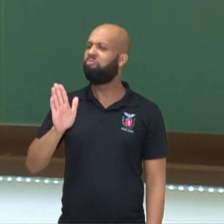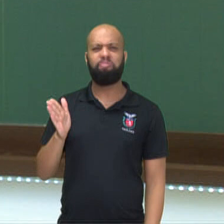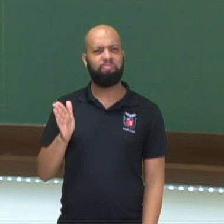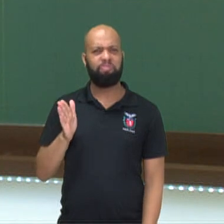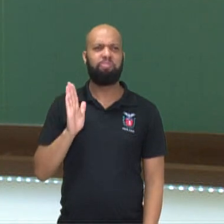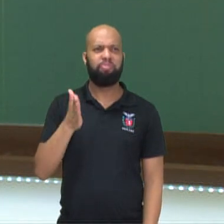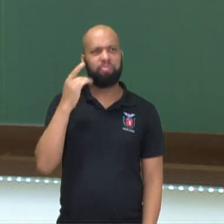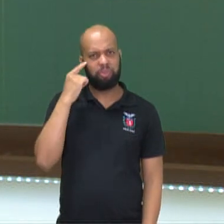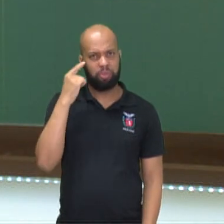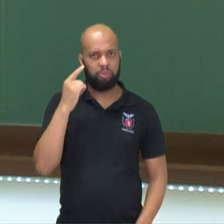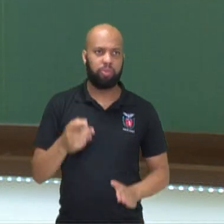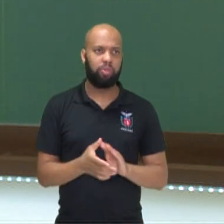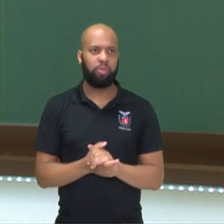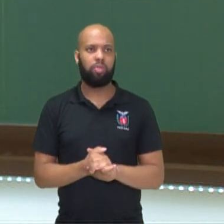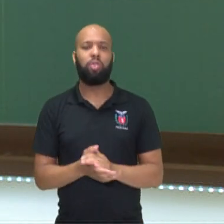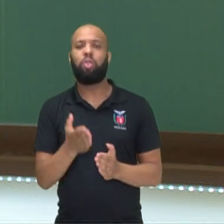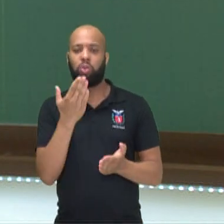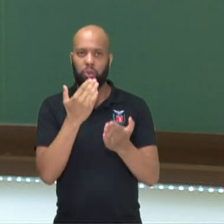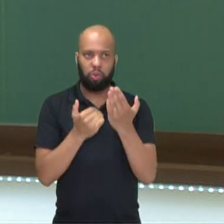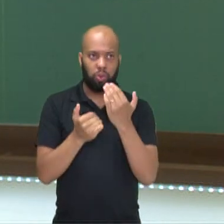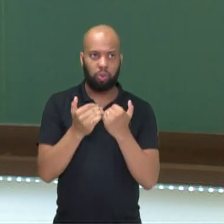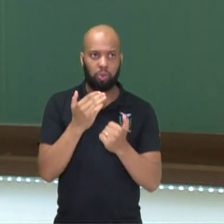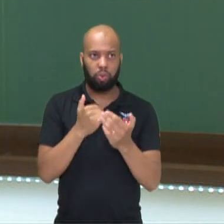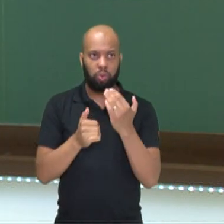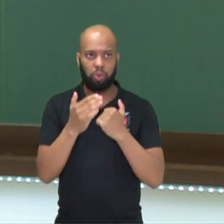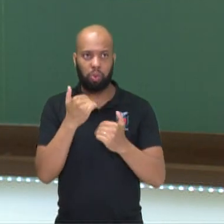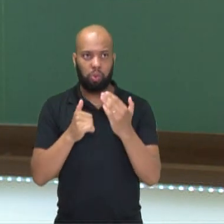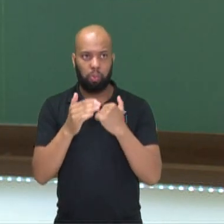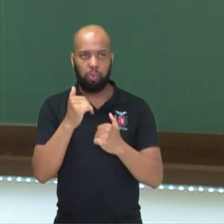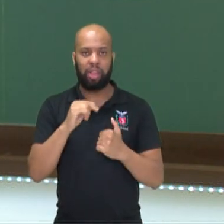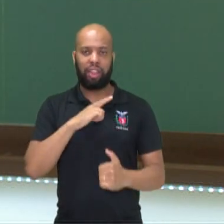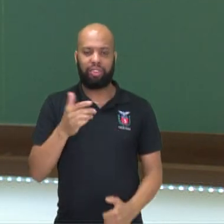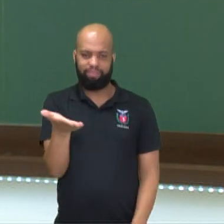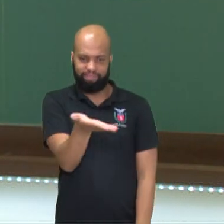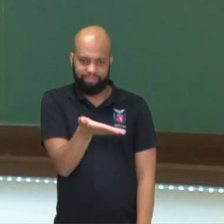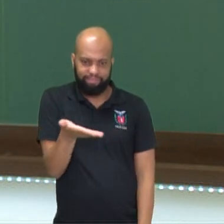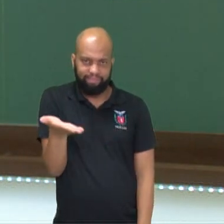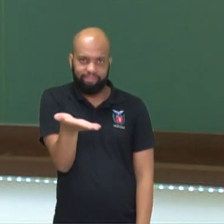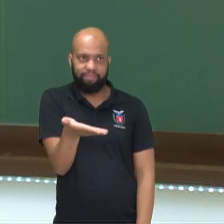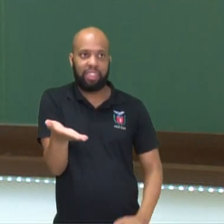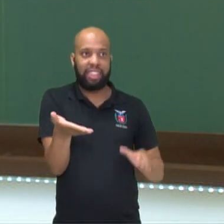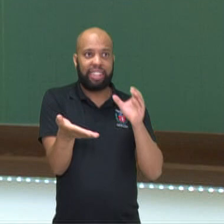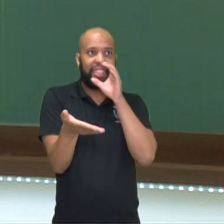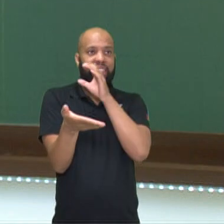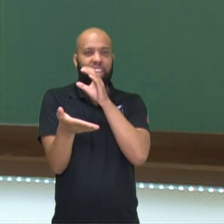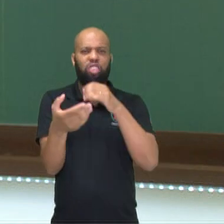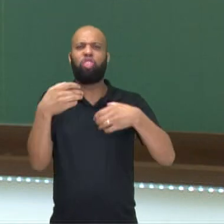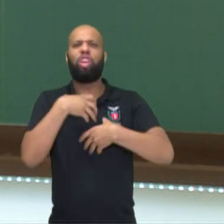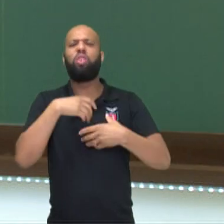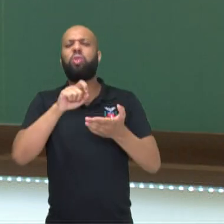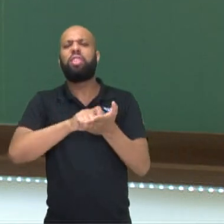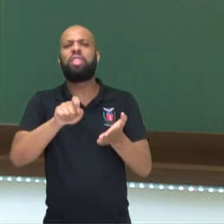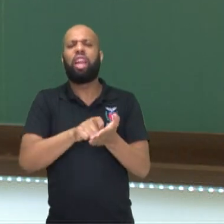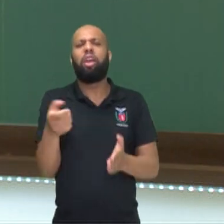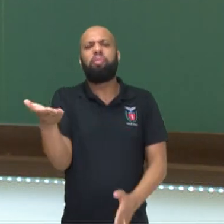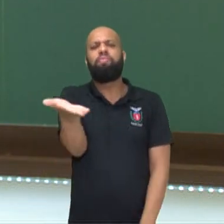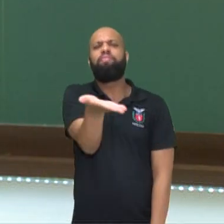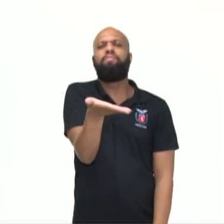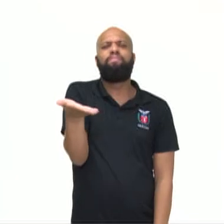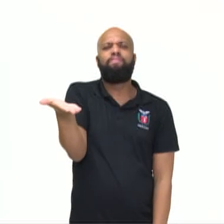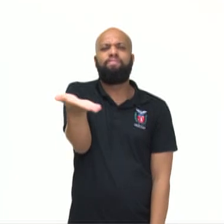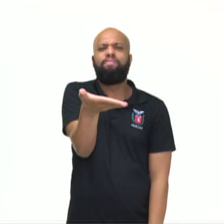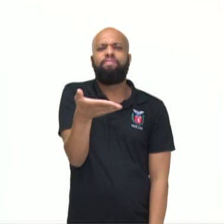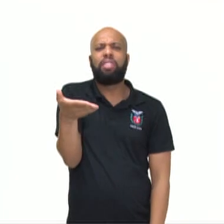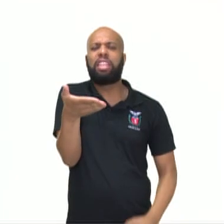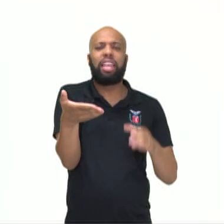Pensaram? A comida é aquecida no micro-ondas ou no micro-ondas?